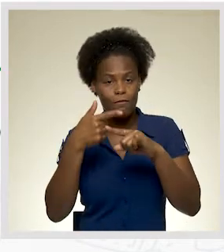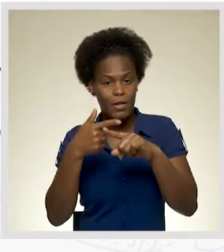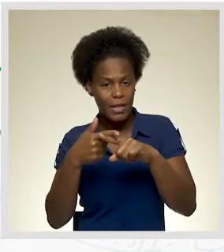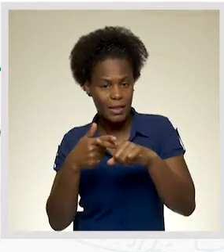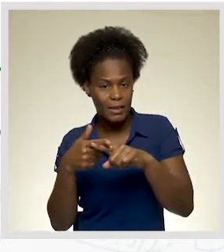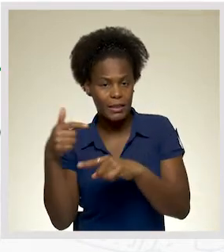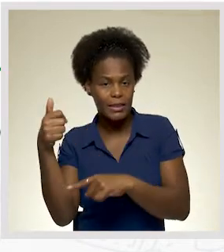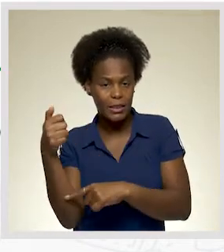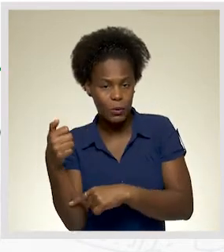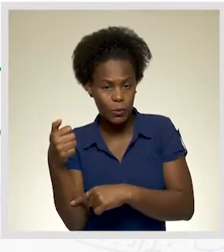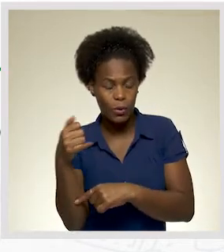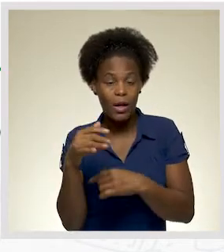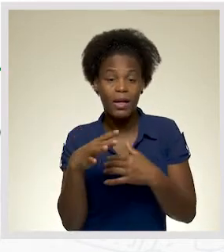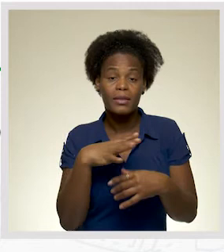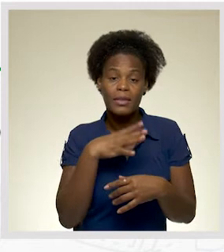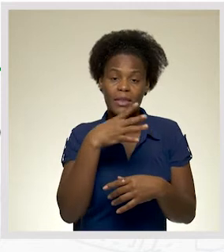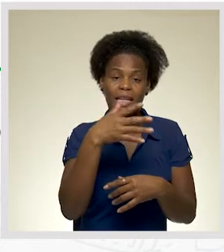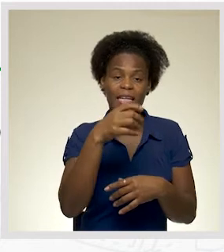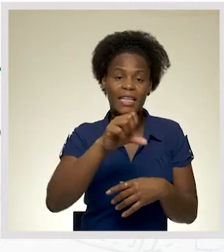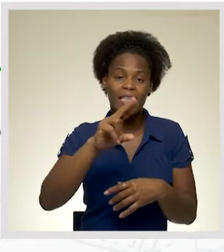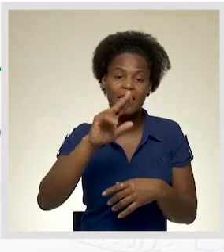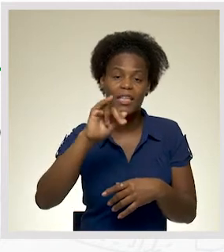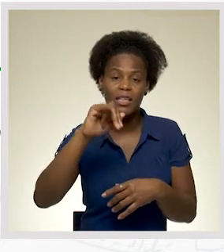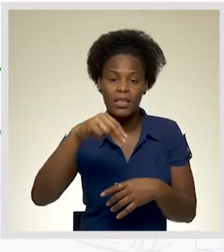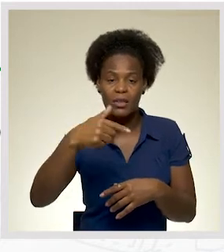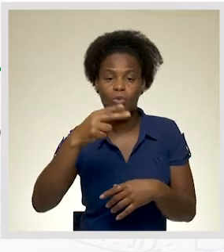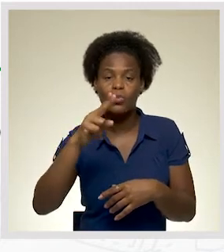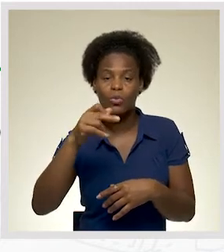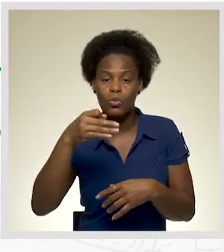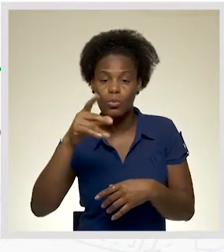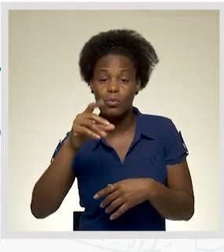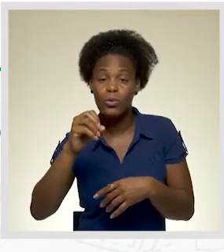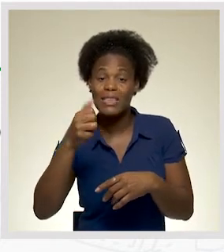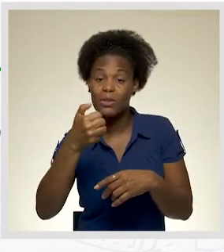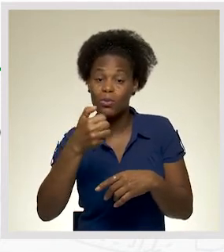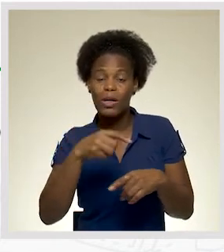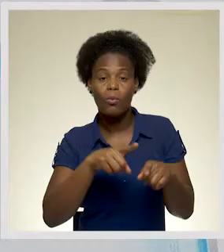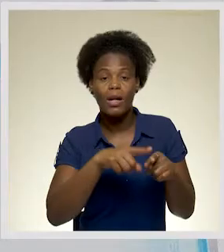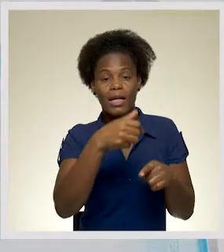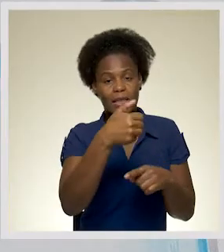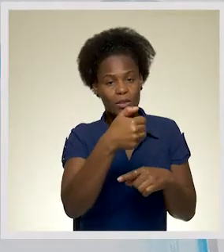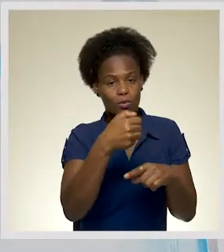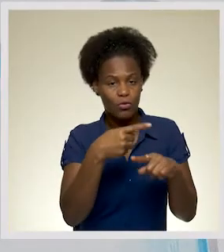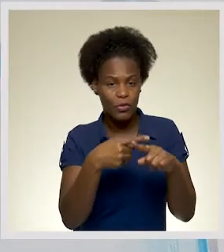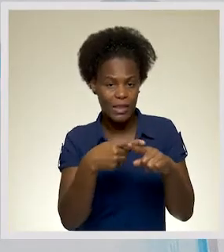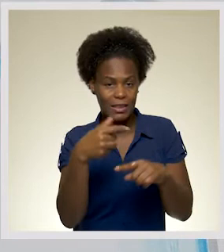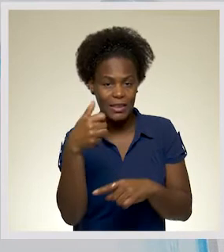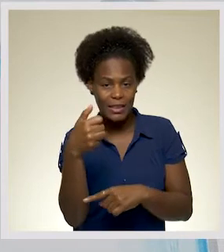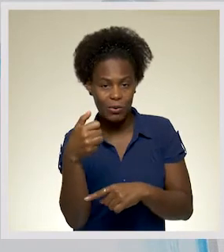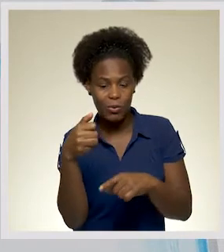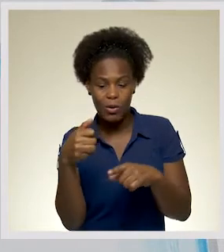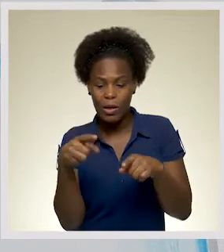de 6, ou do 5, 5 vezes 5, neste caso, dá 25. Se fosse quíntuplo de